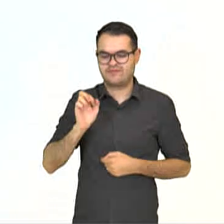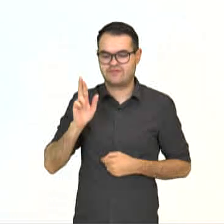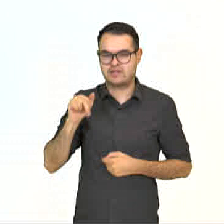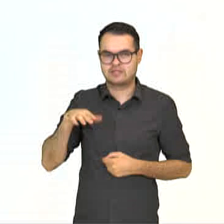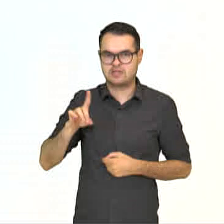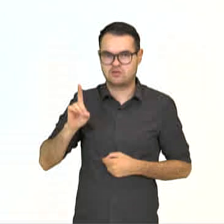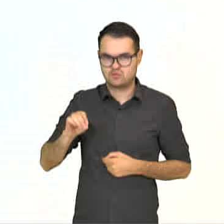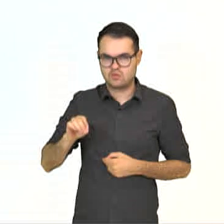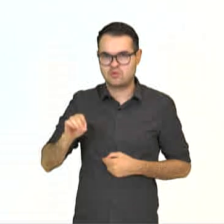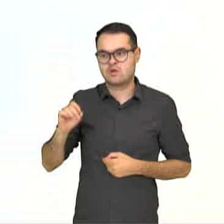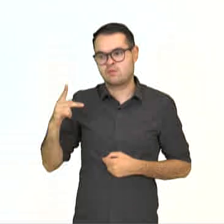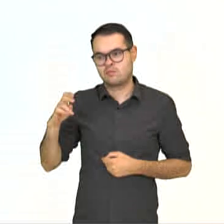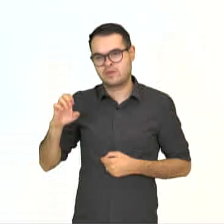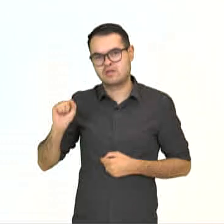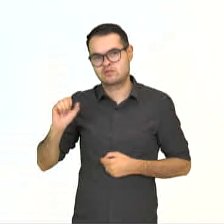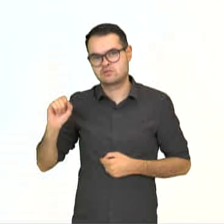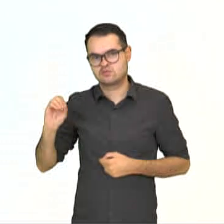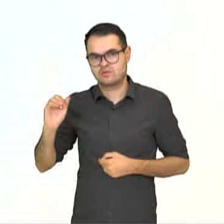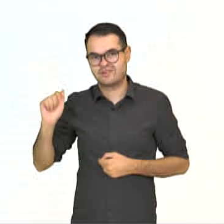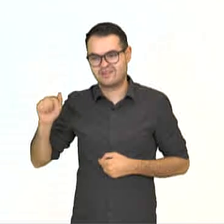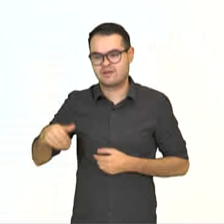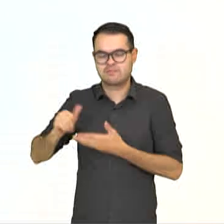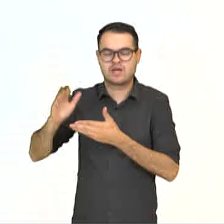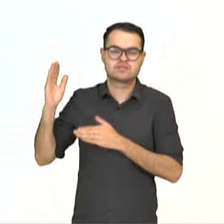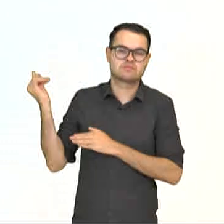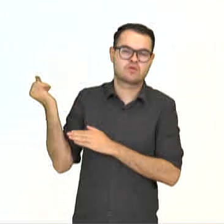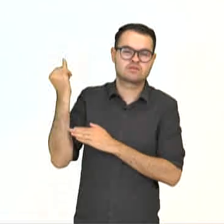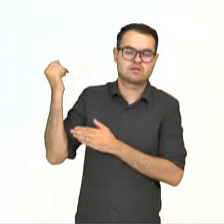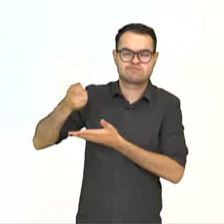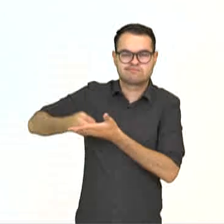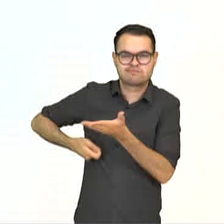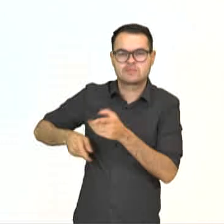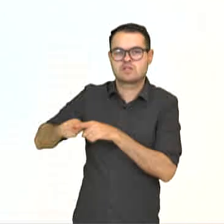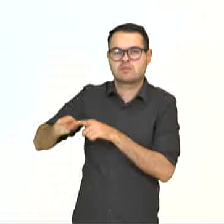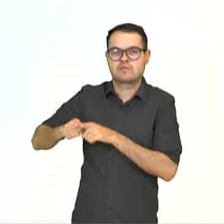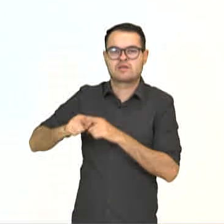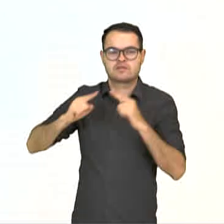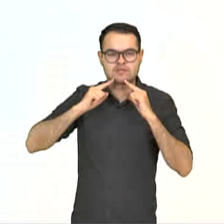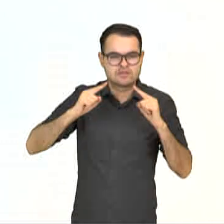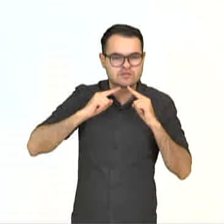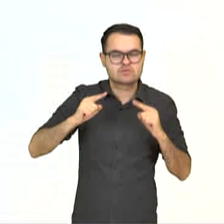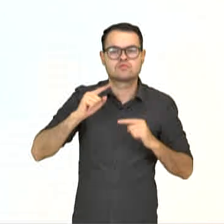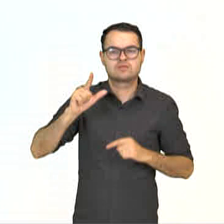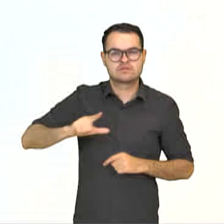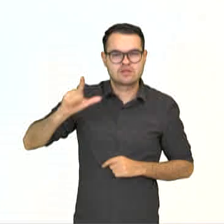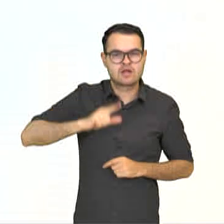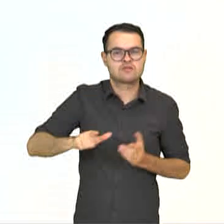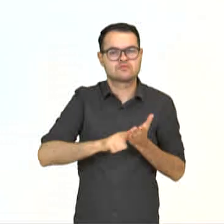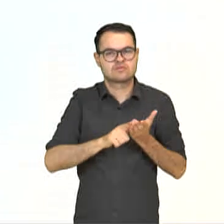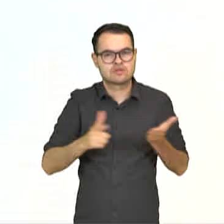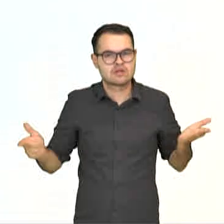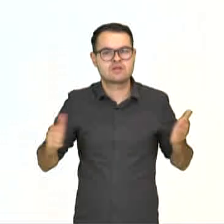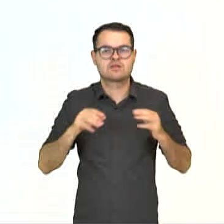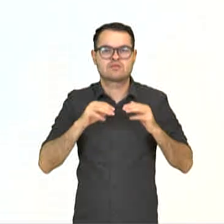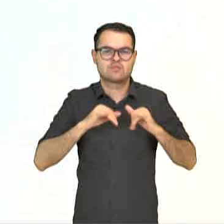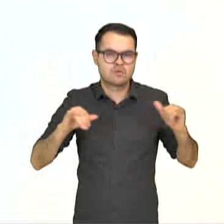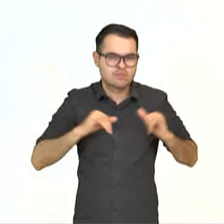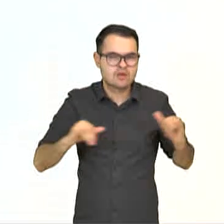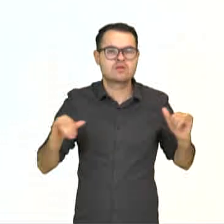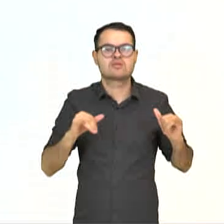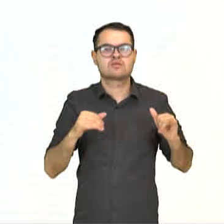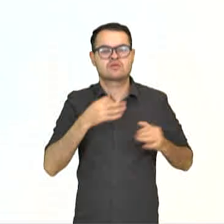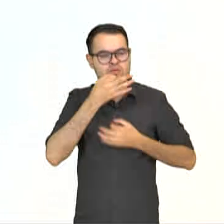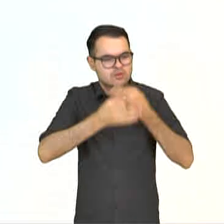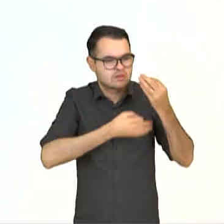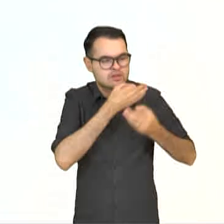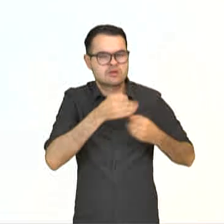dos mais importantes escritores portugueses. Além de poeta, foi crítico literário, jornalista, publicitário, ensaísta,